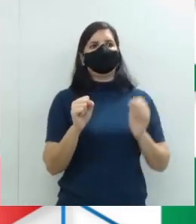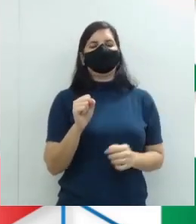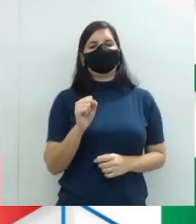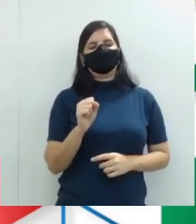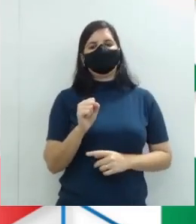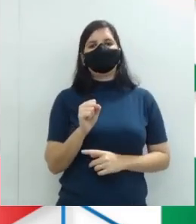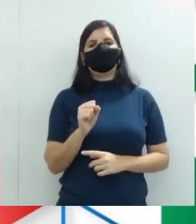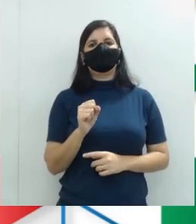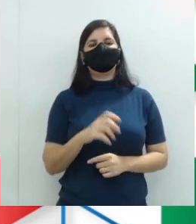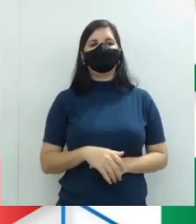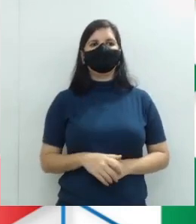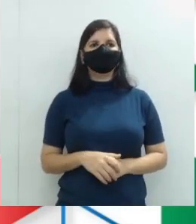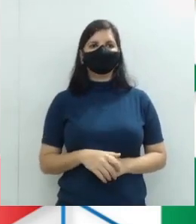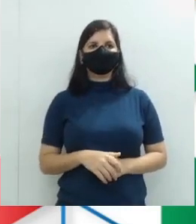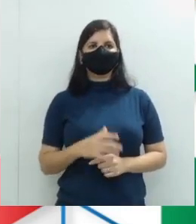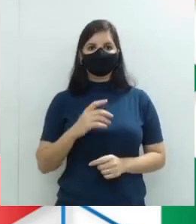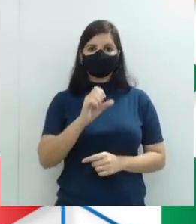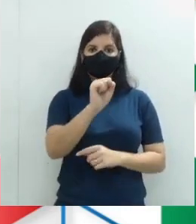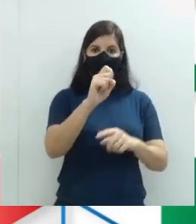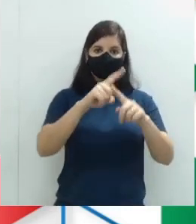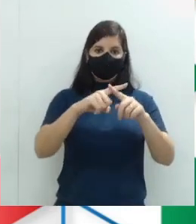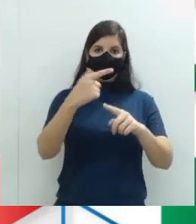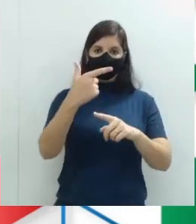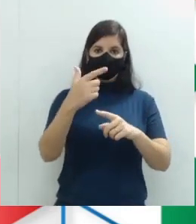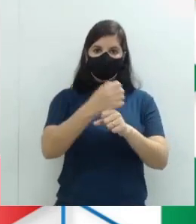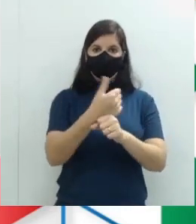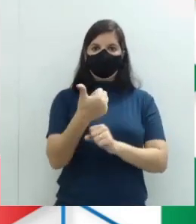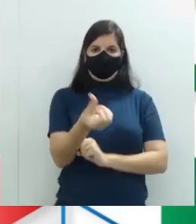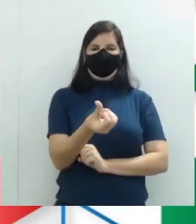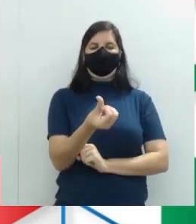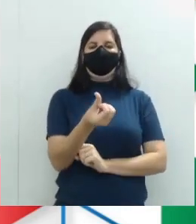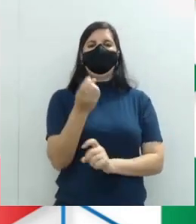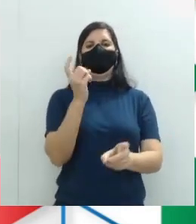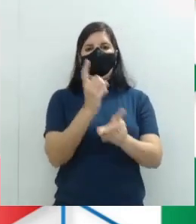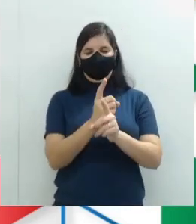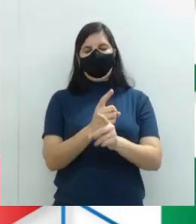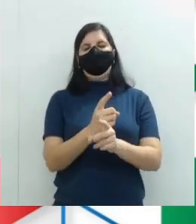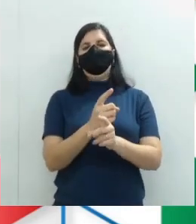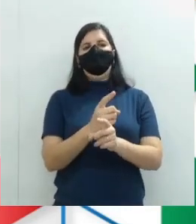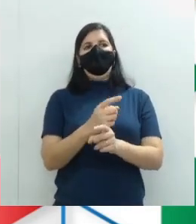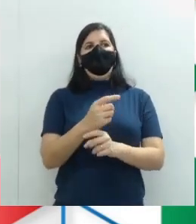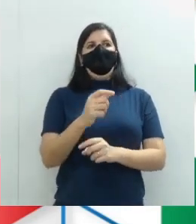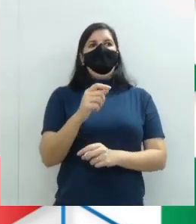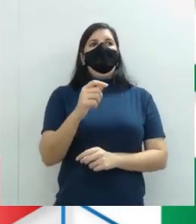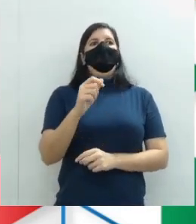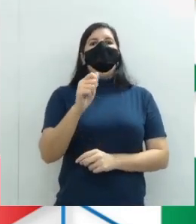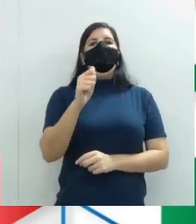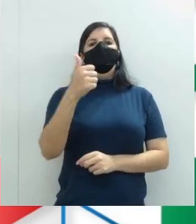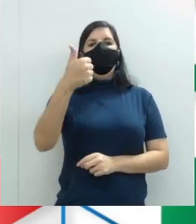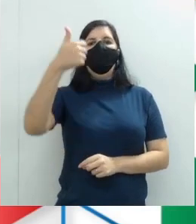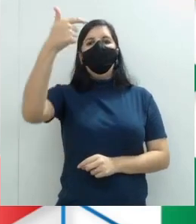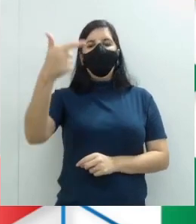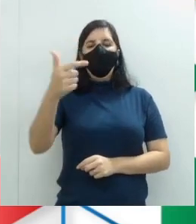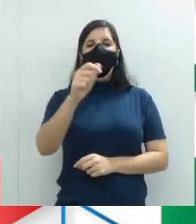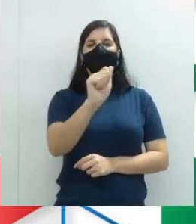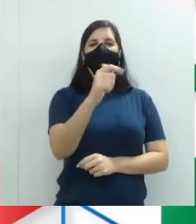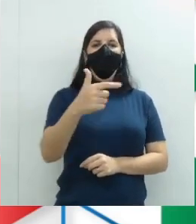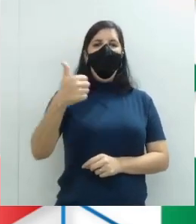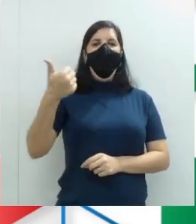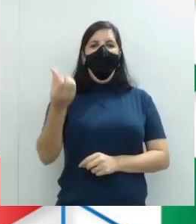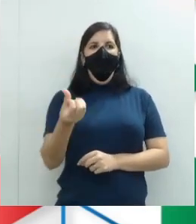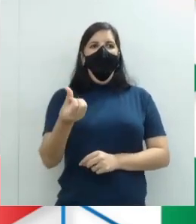Não esquece, tá? Então, 8 vezes 2, 16. Já tem um A2. A1 vale 2, A2 vale